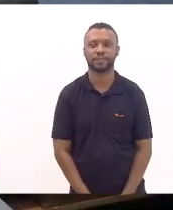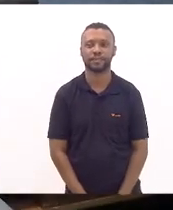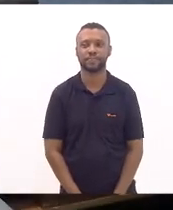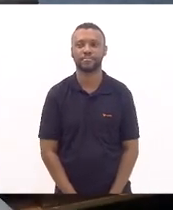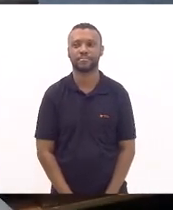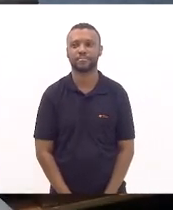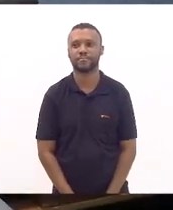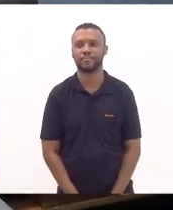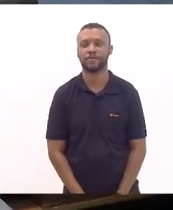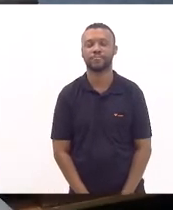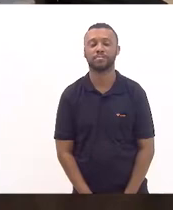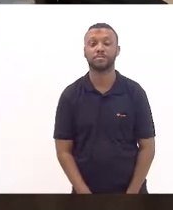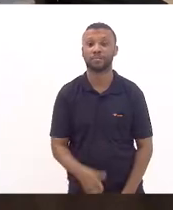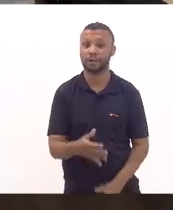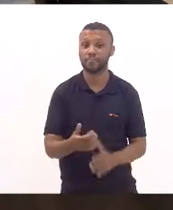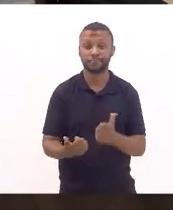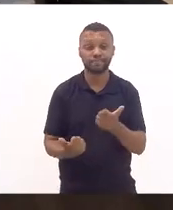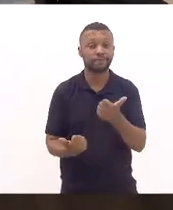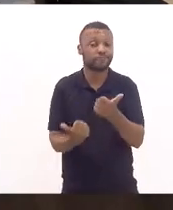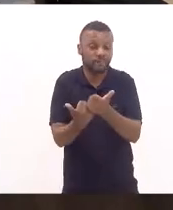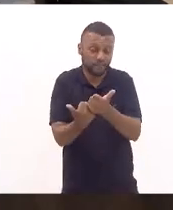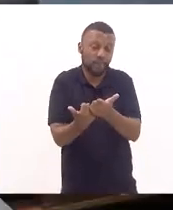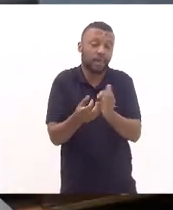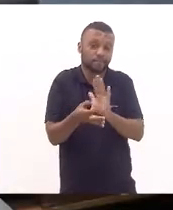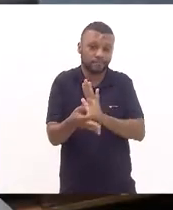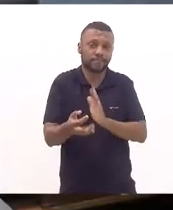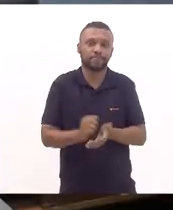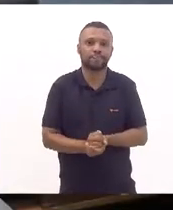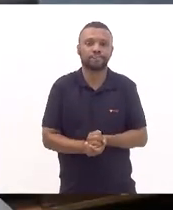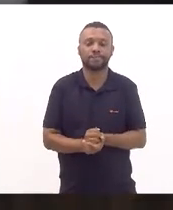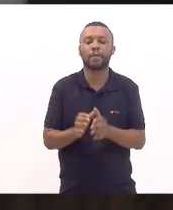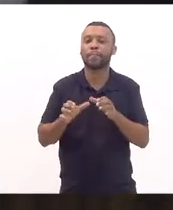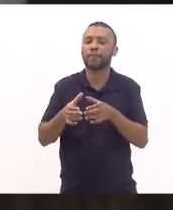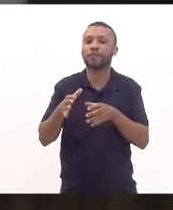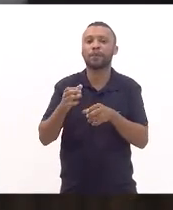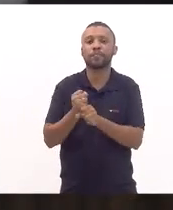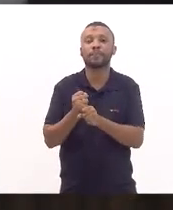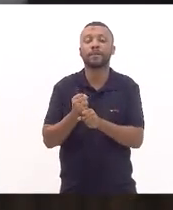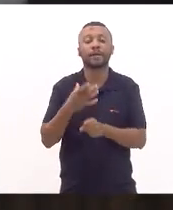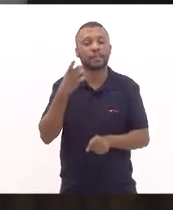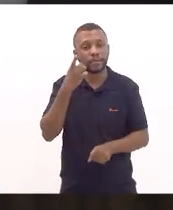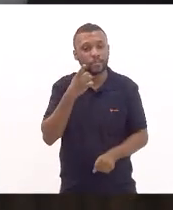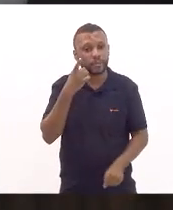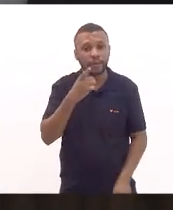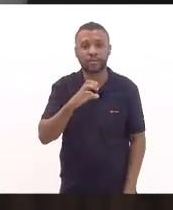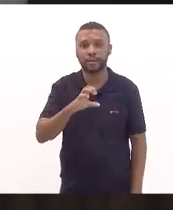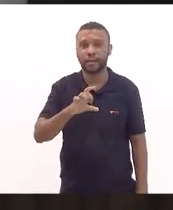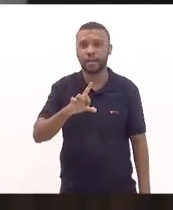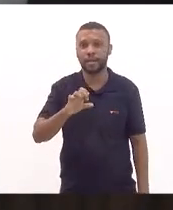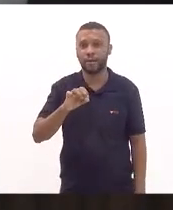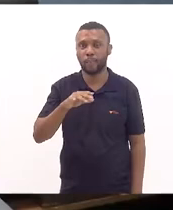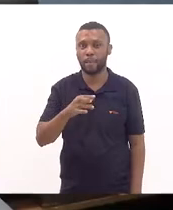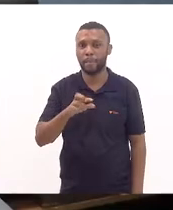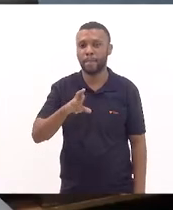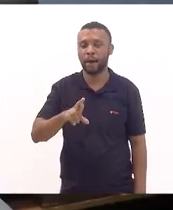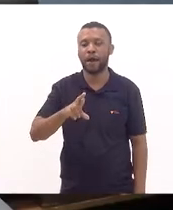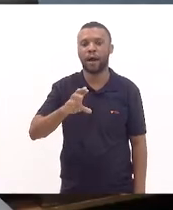Deputado Eurico Júnior. Parecer favorável, senhor presidente. Pela Comissão de Orçamento, deputado Eliomar Coelho.